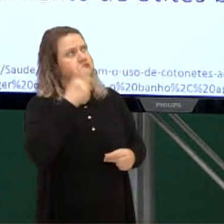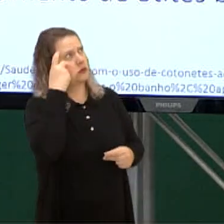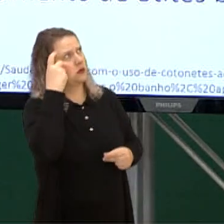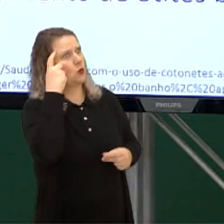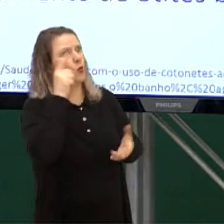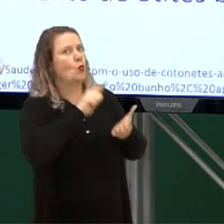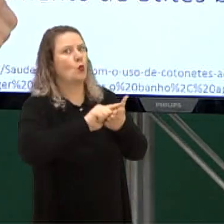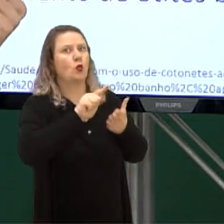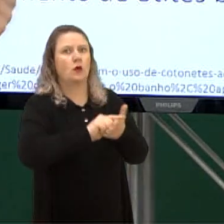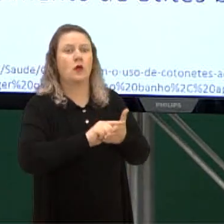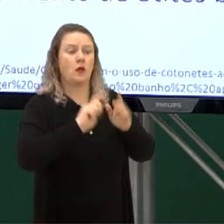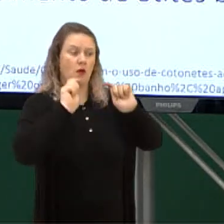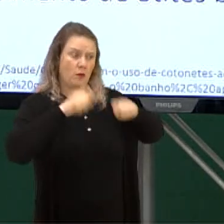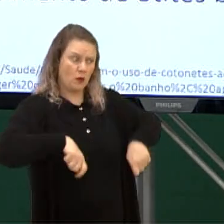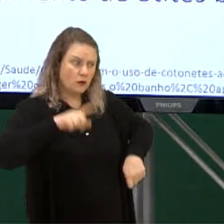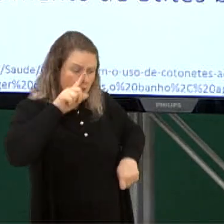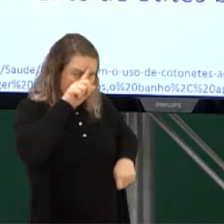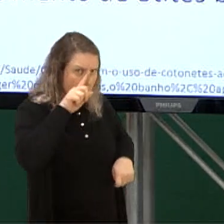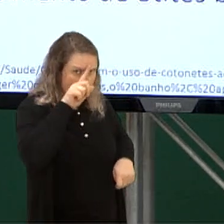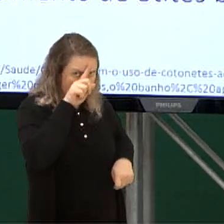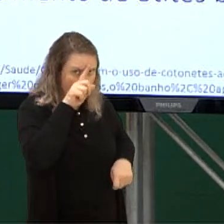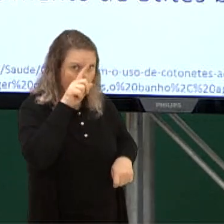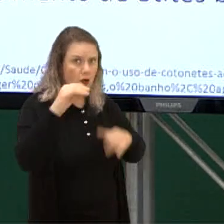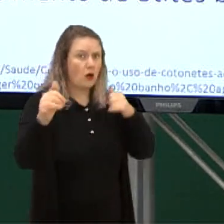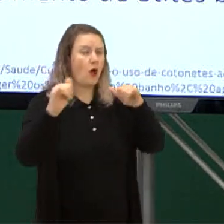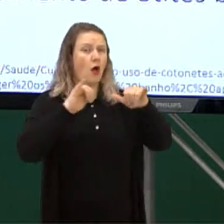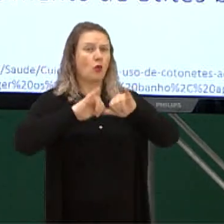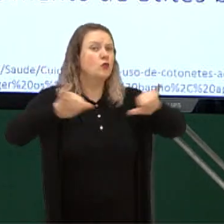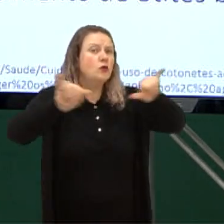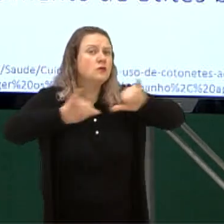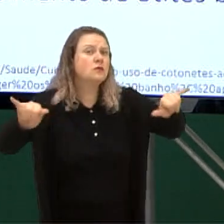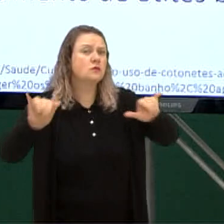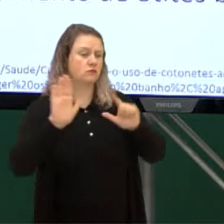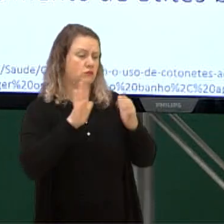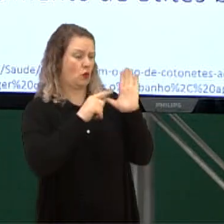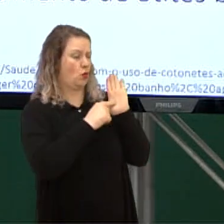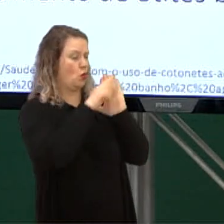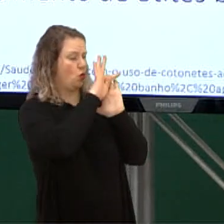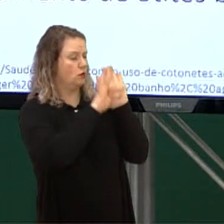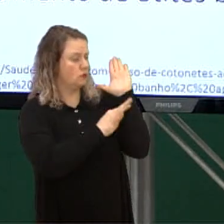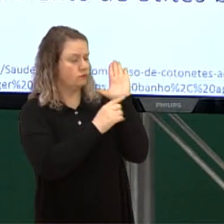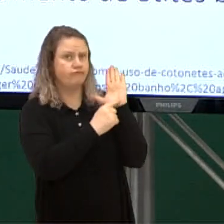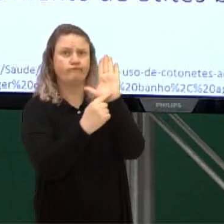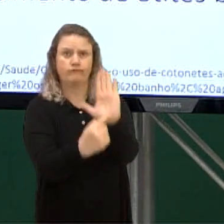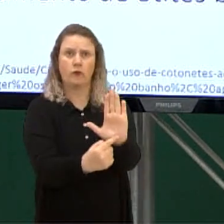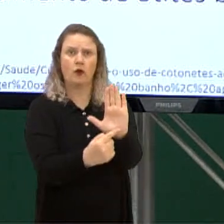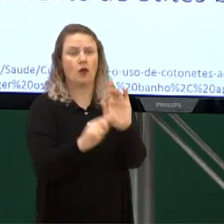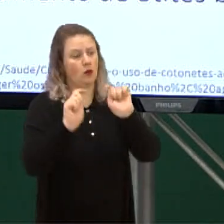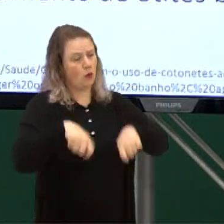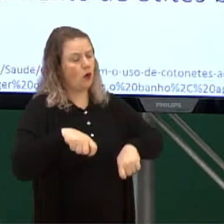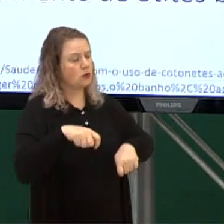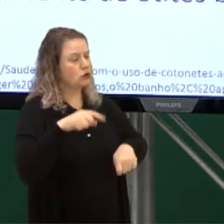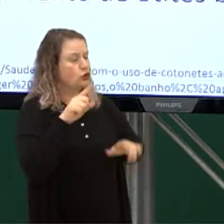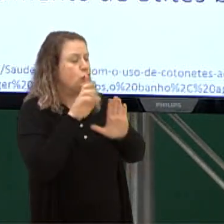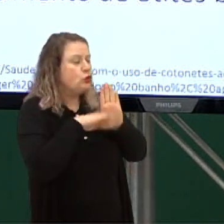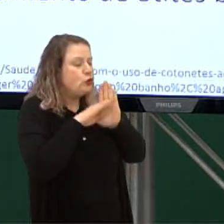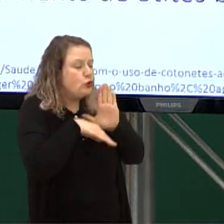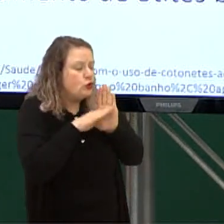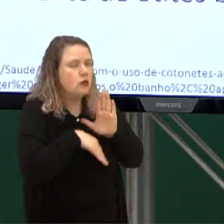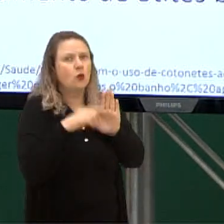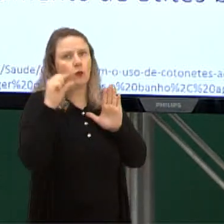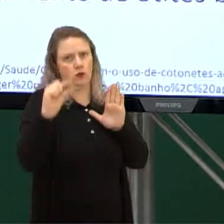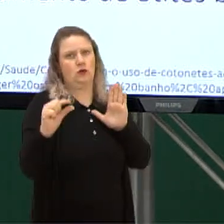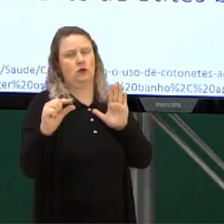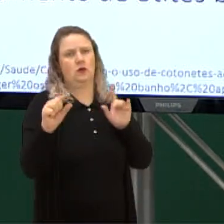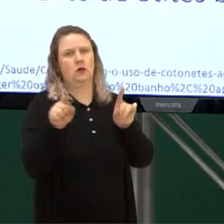Porém, sabia que ele danifica? A gente aprendeu aqui na notícia. De vez em nós tirarmos, a gente até tira uma quantidade, só que a